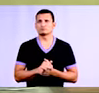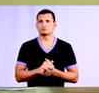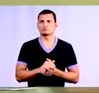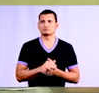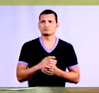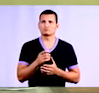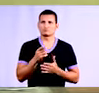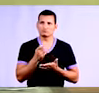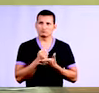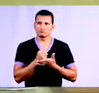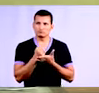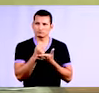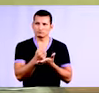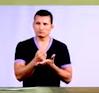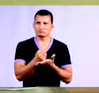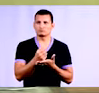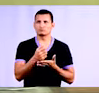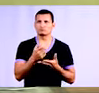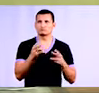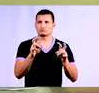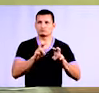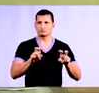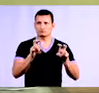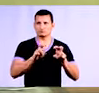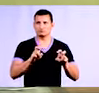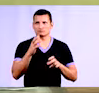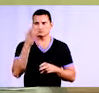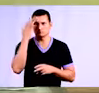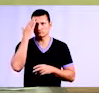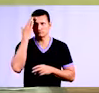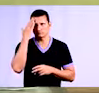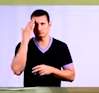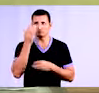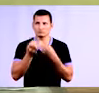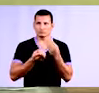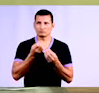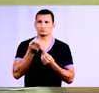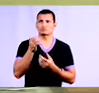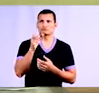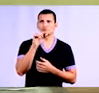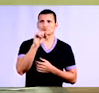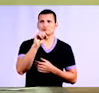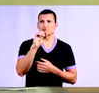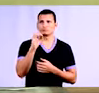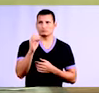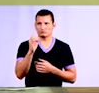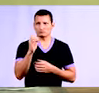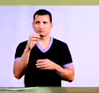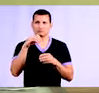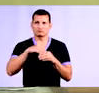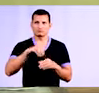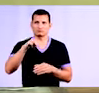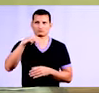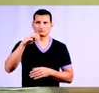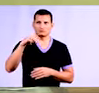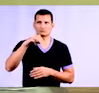um suporte na máquina, sabendo como funciona a alocação de memória.